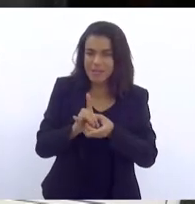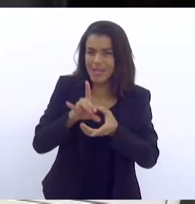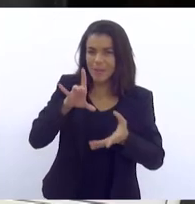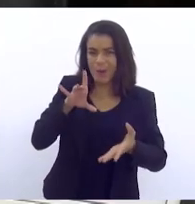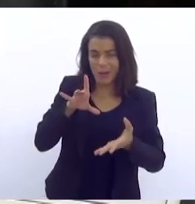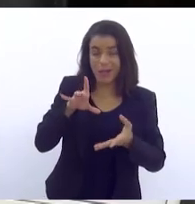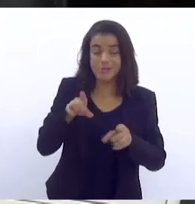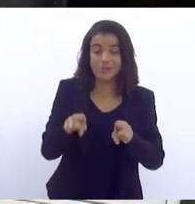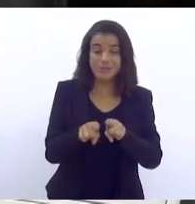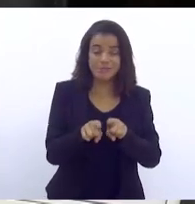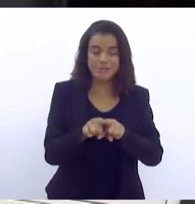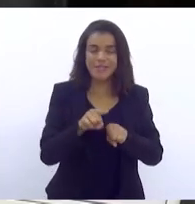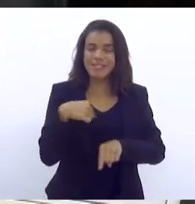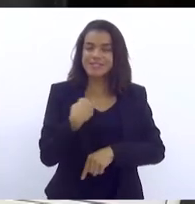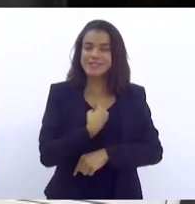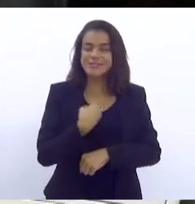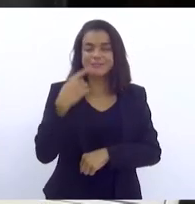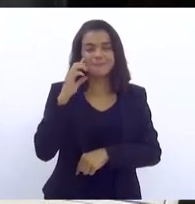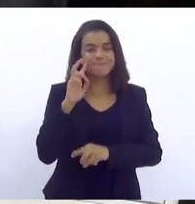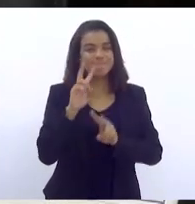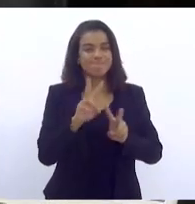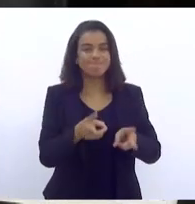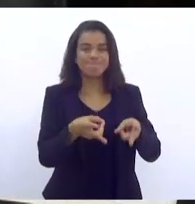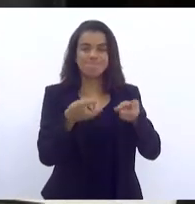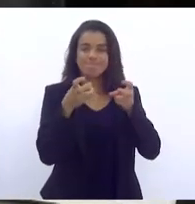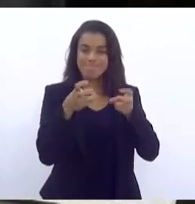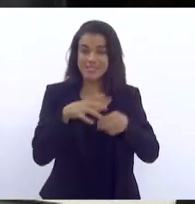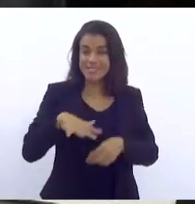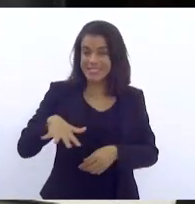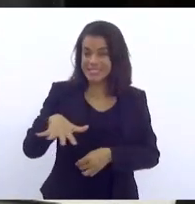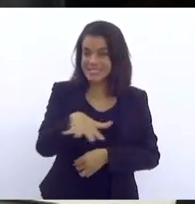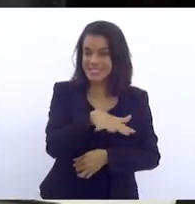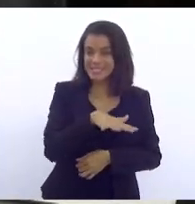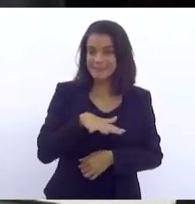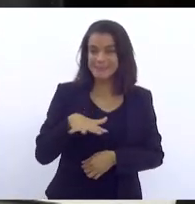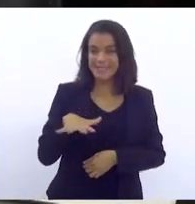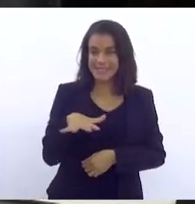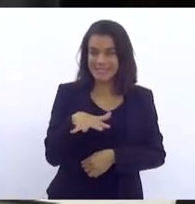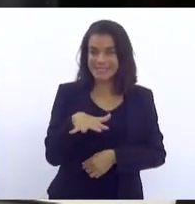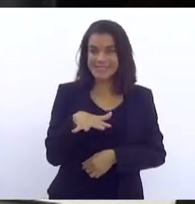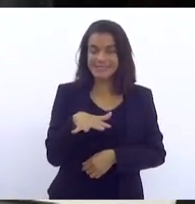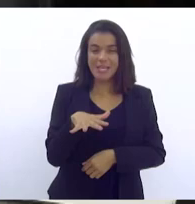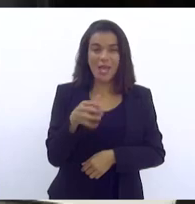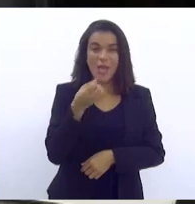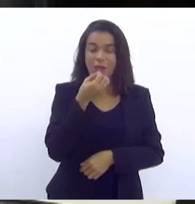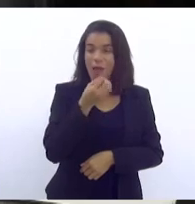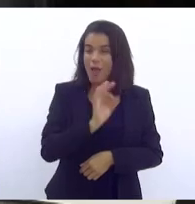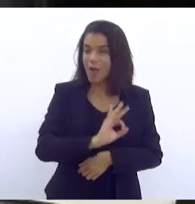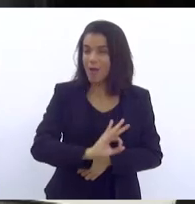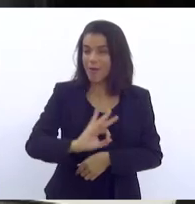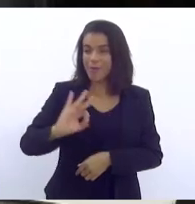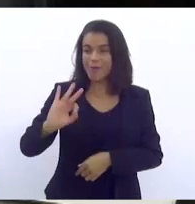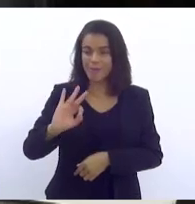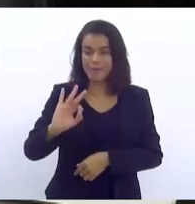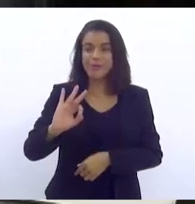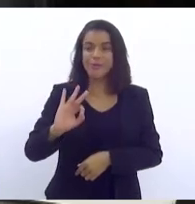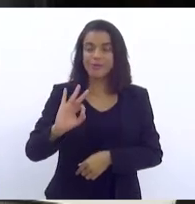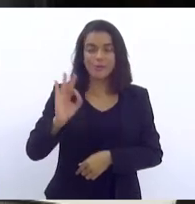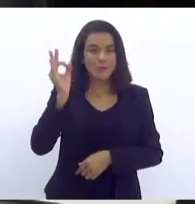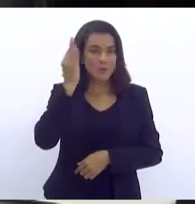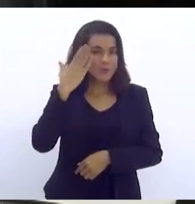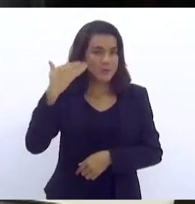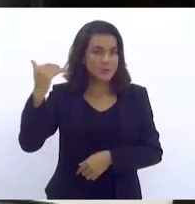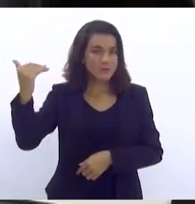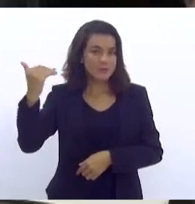e que a gente acha que que esse ambiente aqui ele é muito bem-vindo aí pro pro sucesso